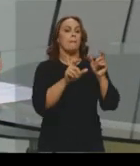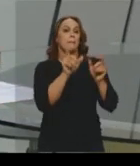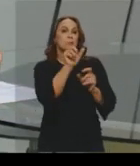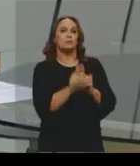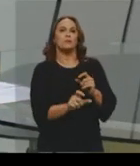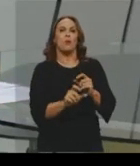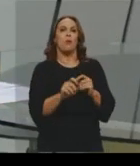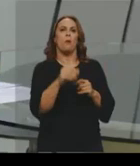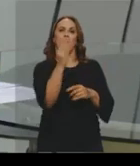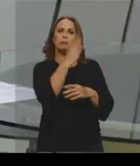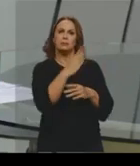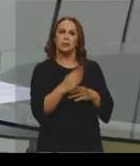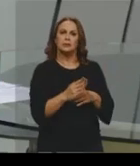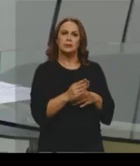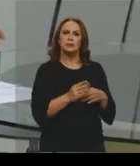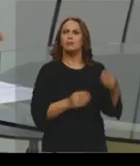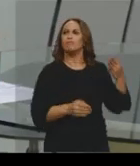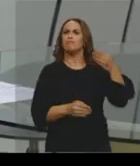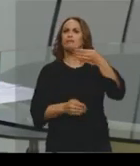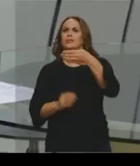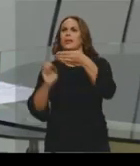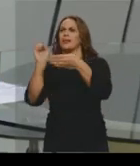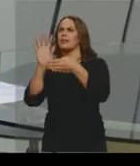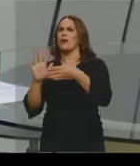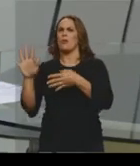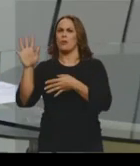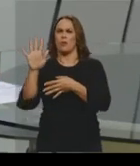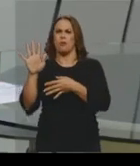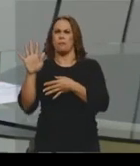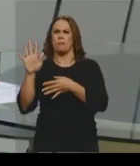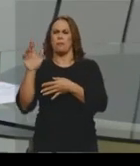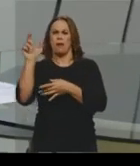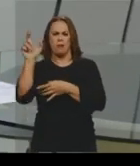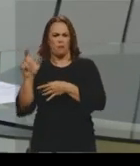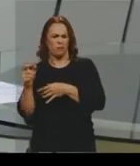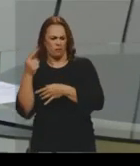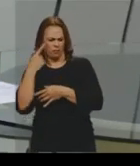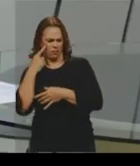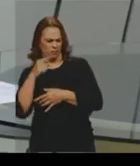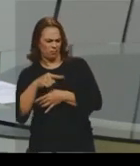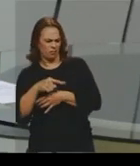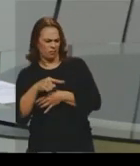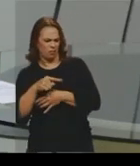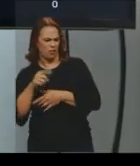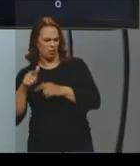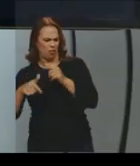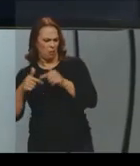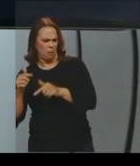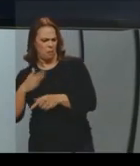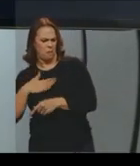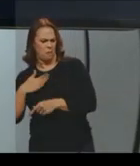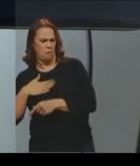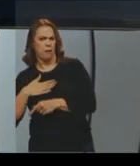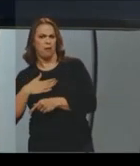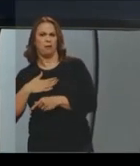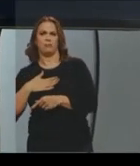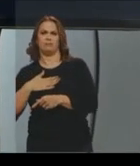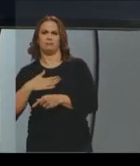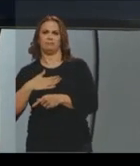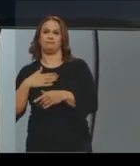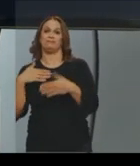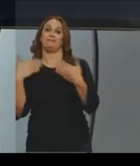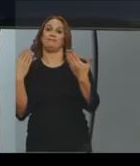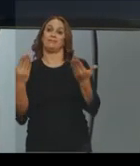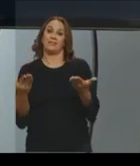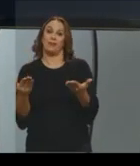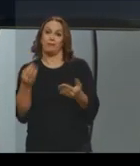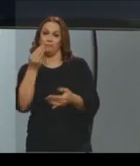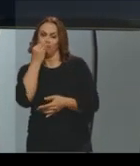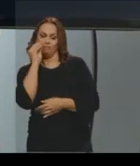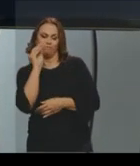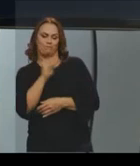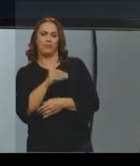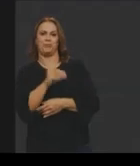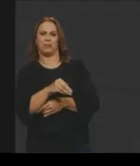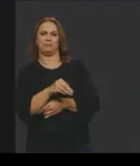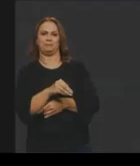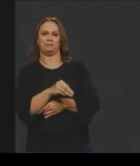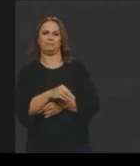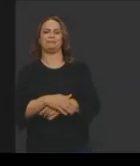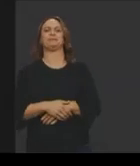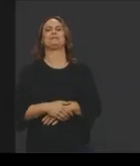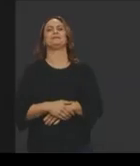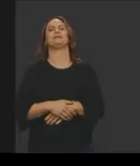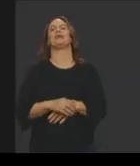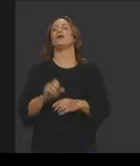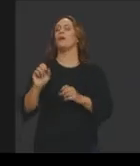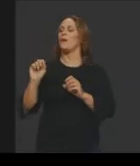acentuada durante o período da crise. Ok? Excelente. Vamos para a próxima. Nossa próxima pergunta também é para